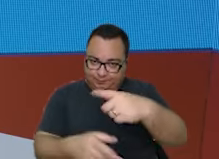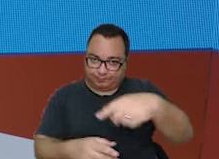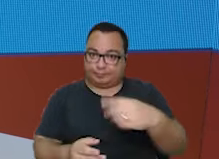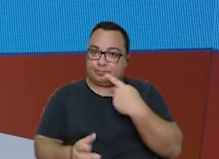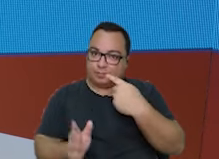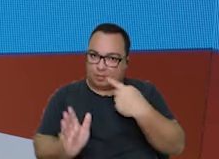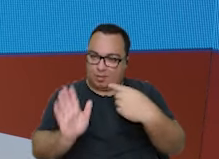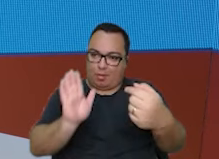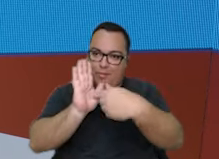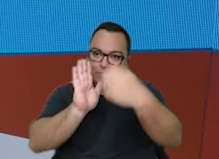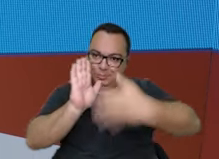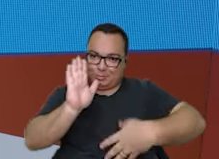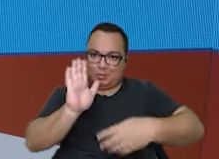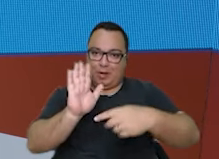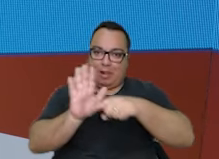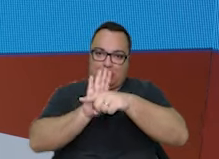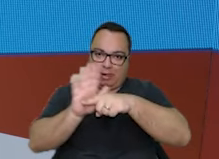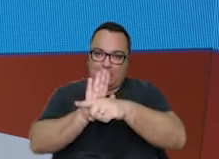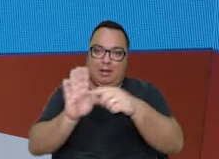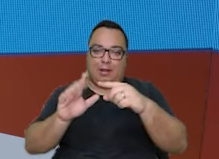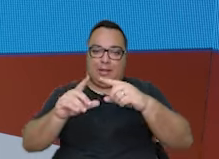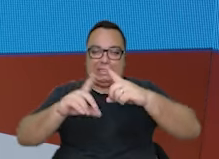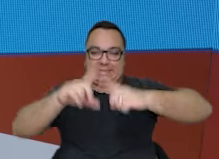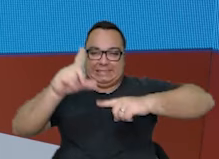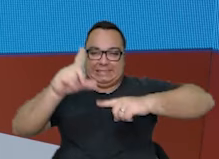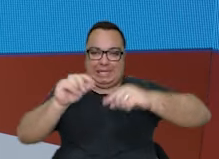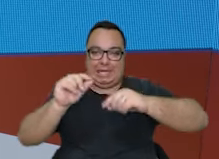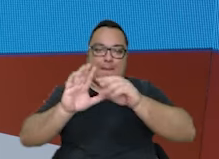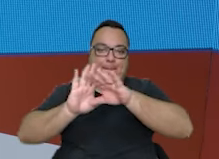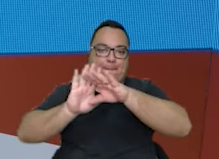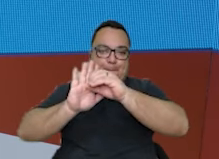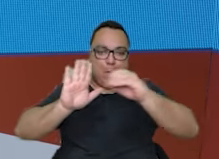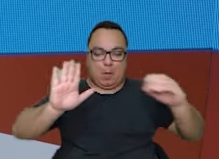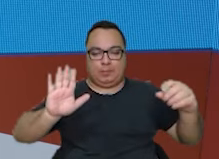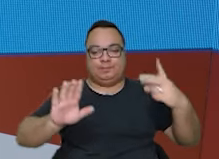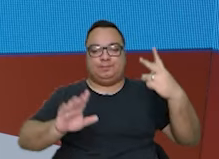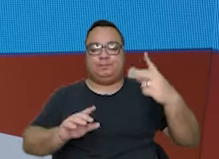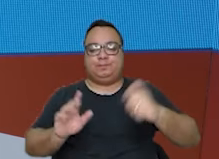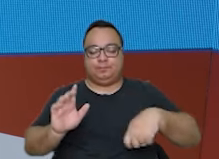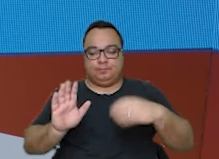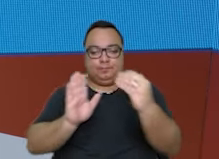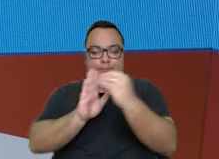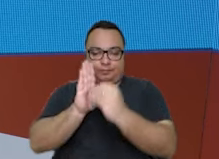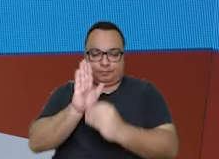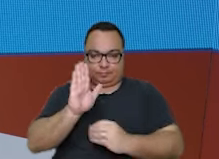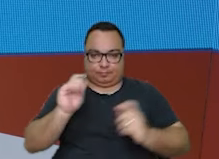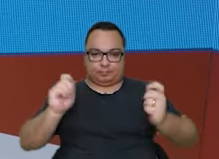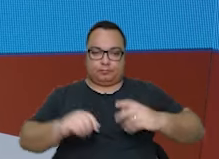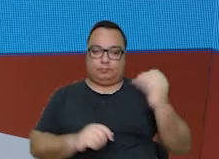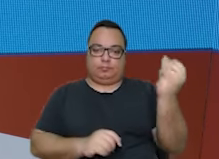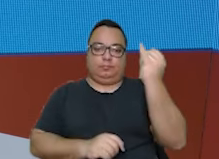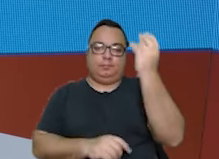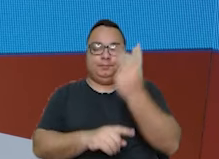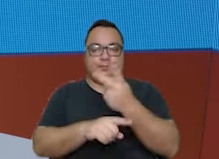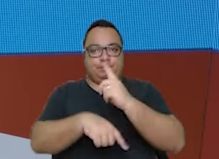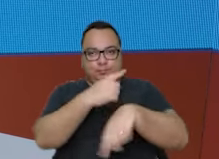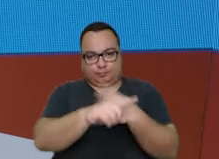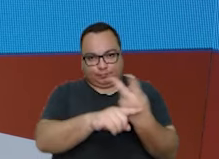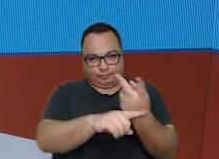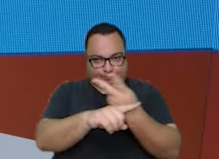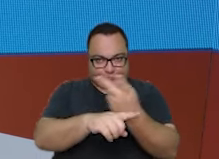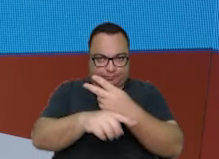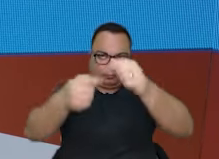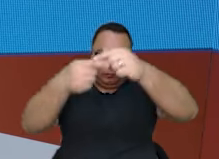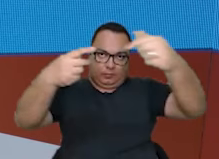bem né avaliar a sua experiência ali porque isso também é relevante em relação à busca né quando quando se fala de busca